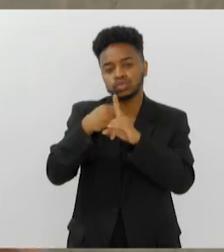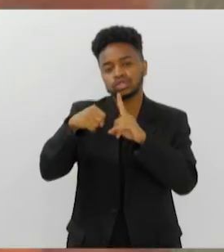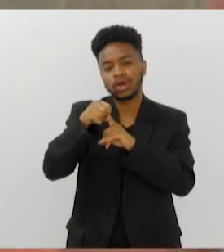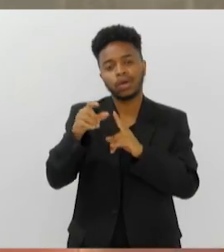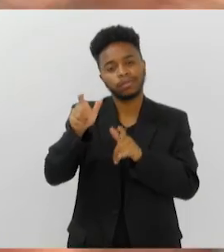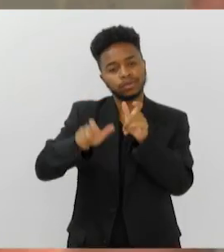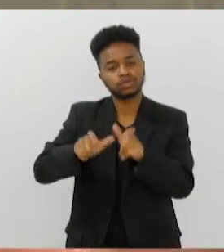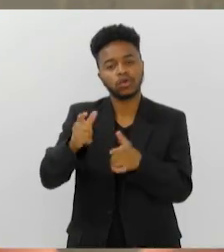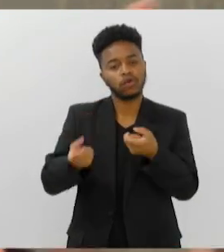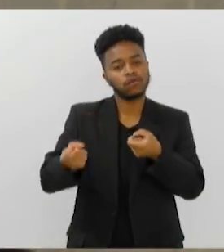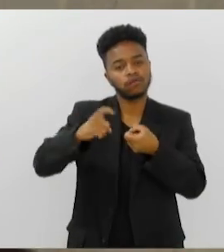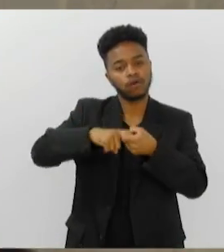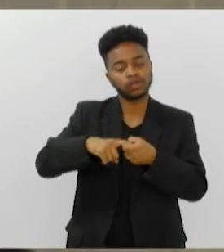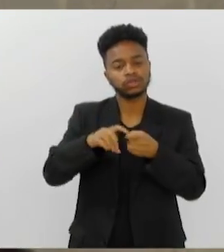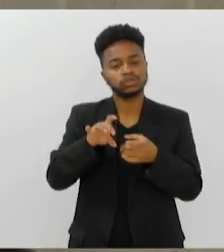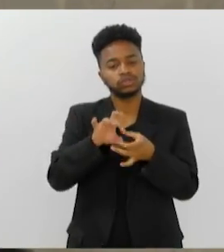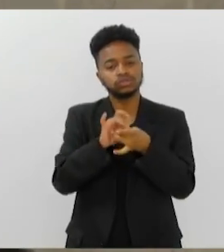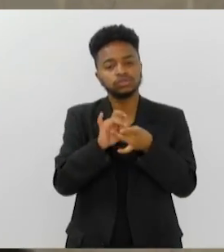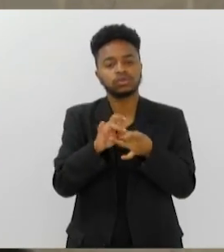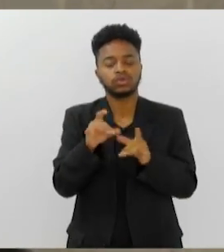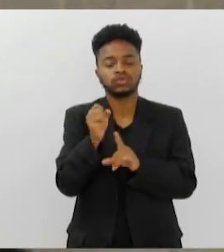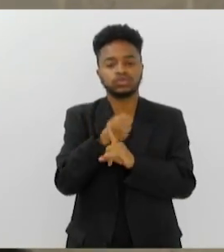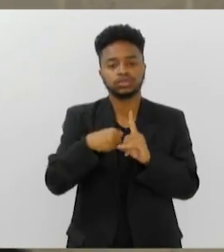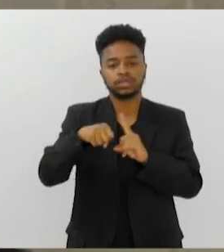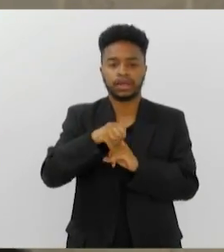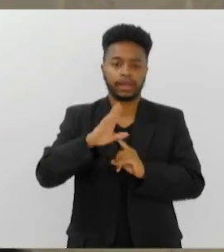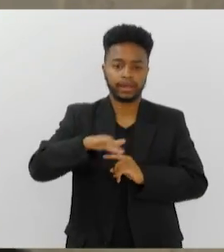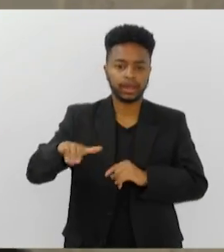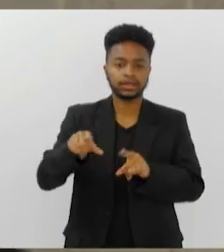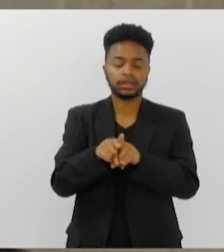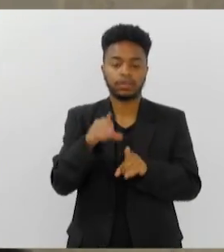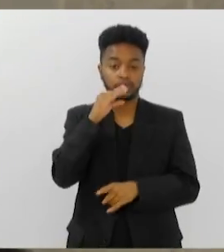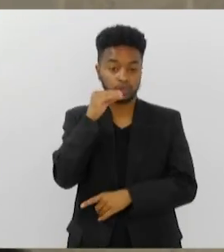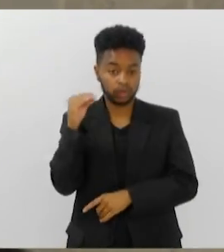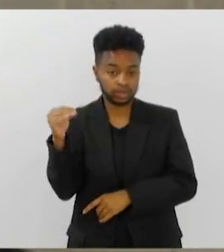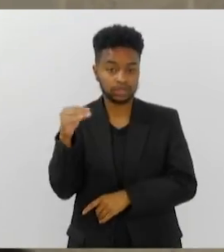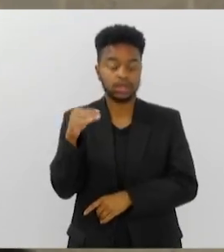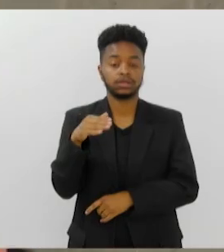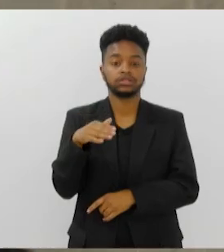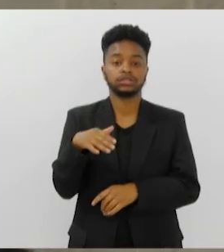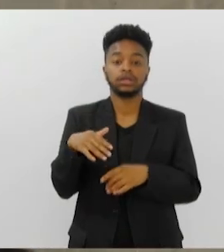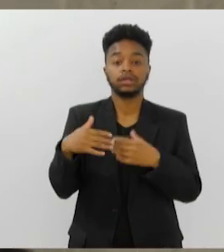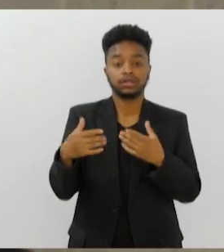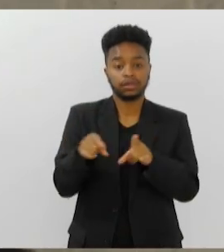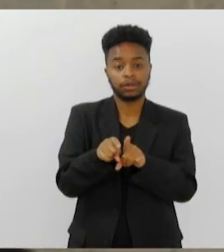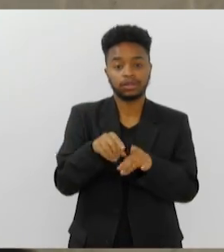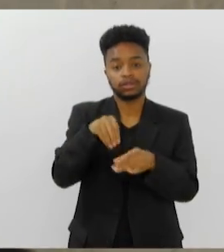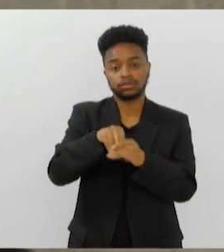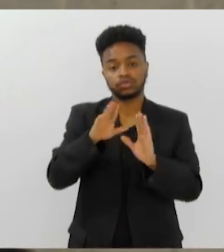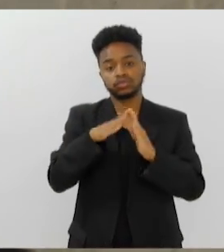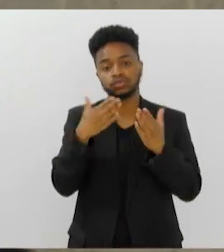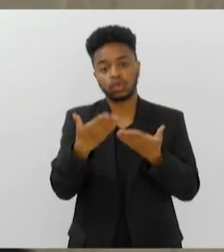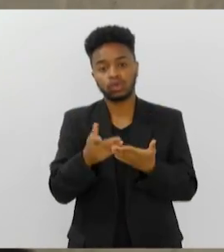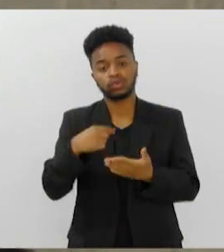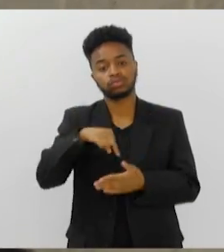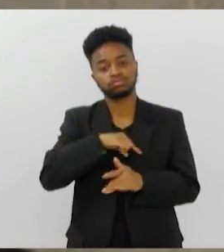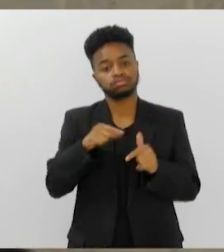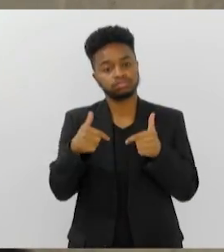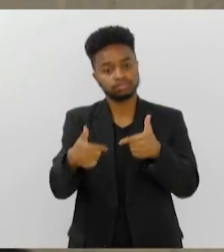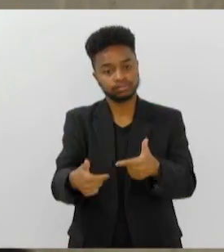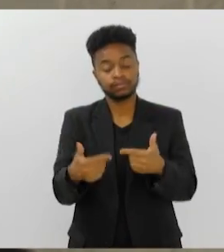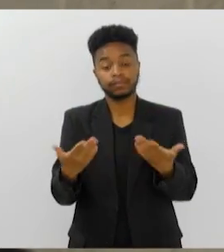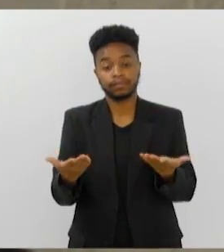tanto crianças ou adolescentes e jovens do sistema socioeducativo, por exemplo, como também nas escolas a gente atua. E o que eu